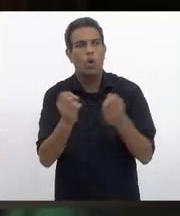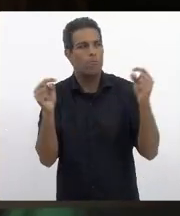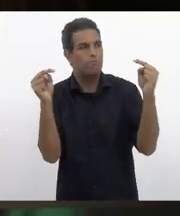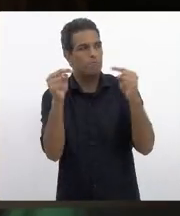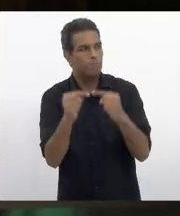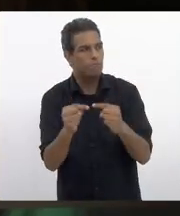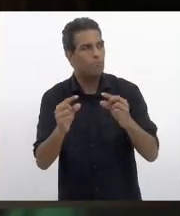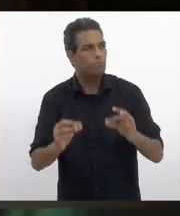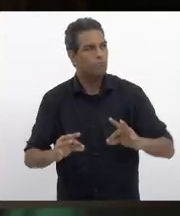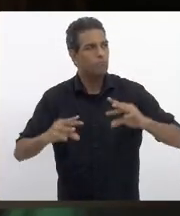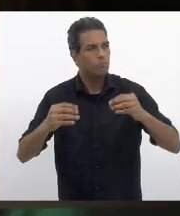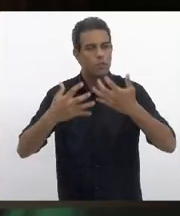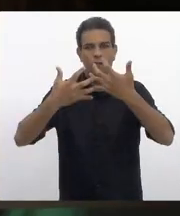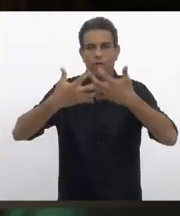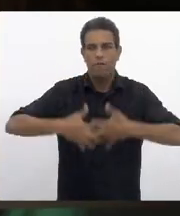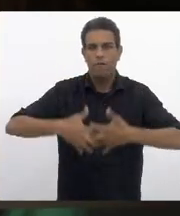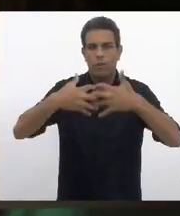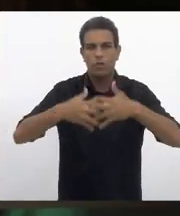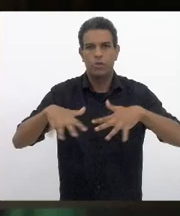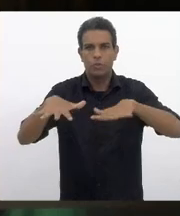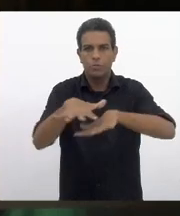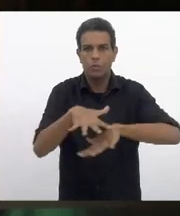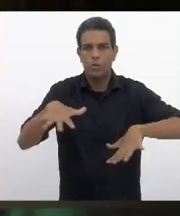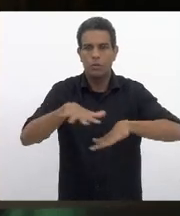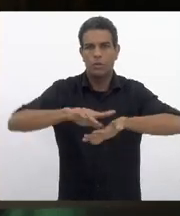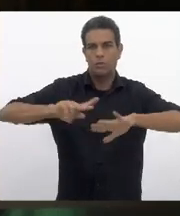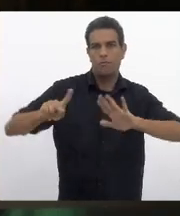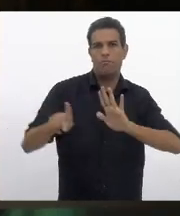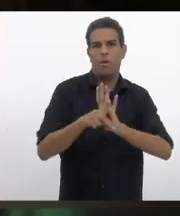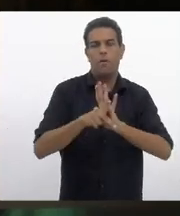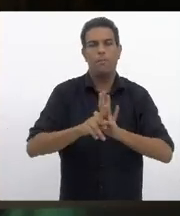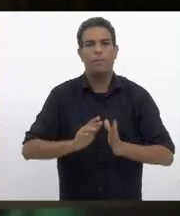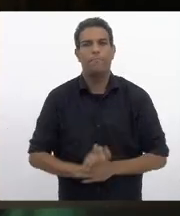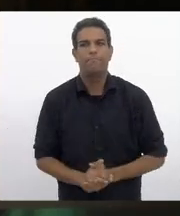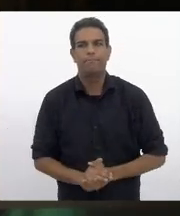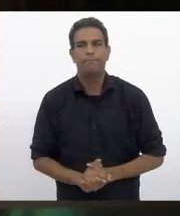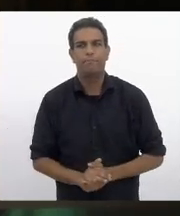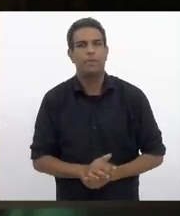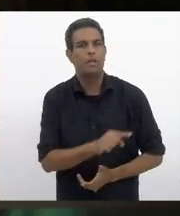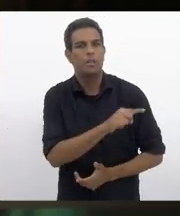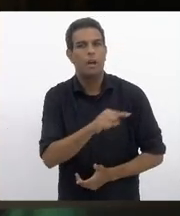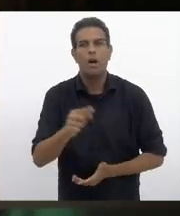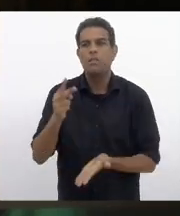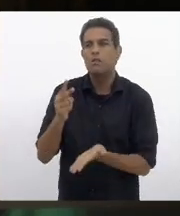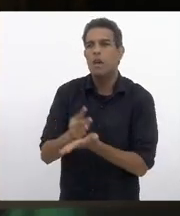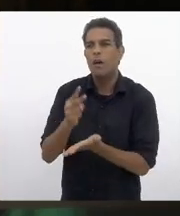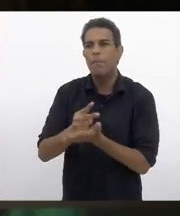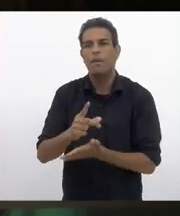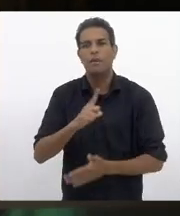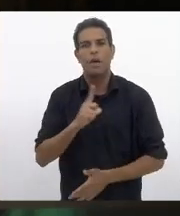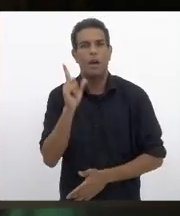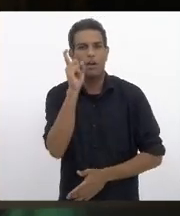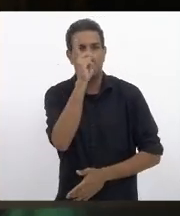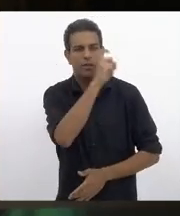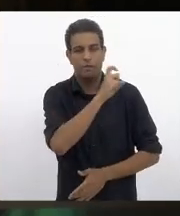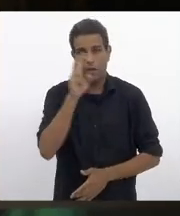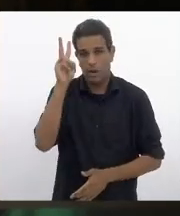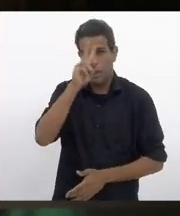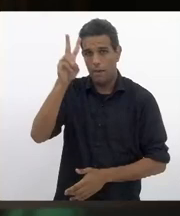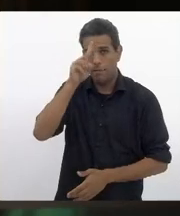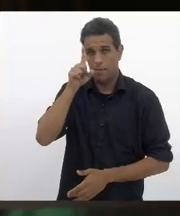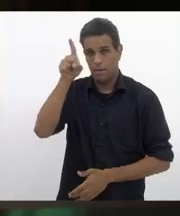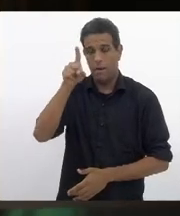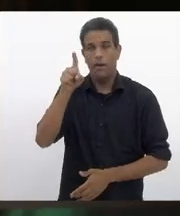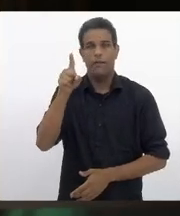faz com que funcione realmente o Estado, sempre tem dificuldade. Lembrar o Espírito